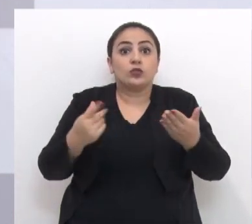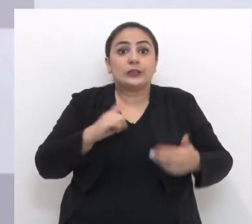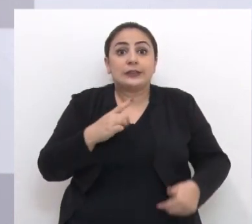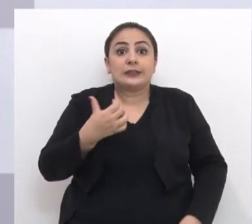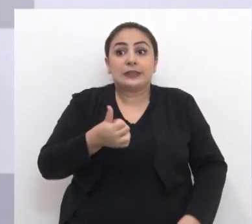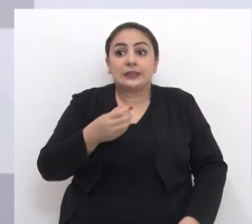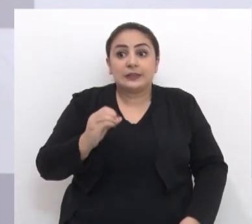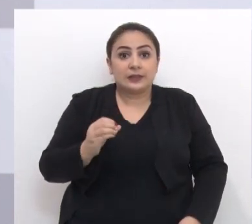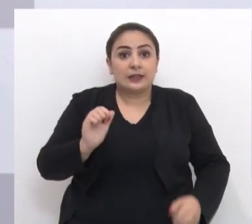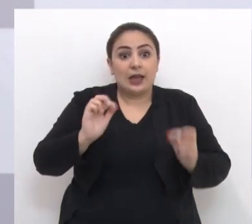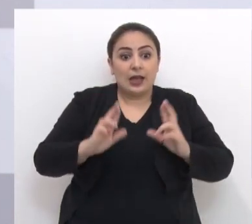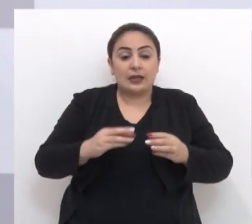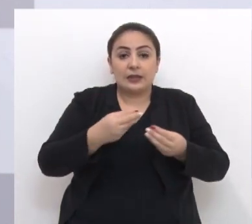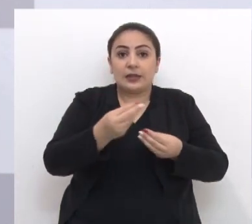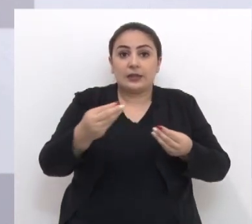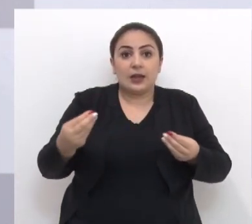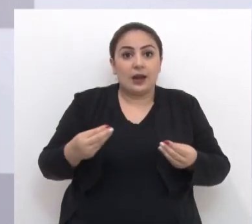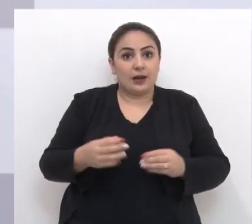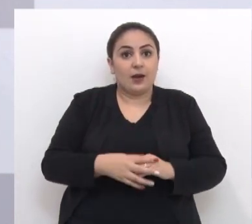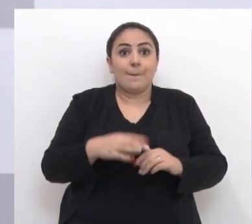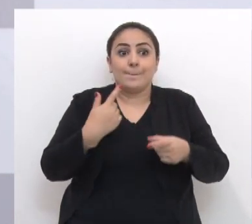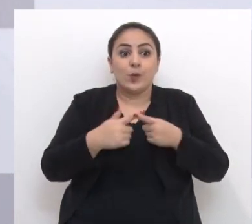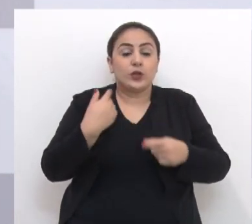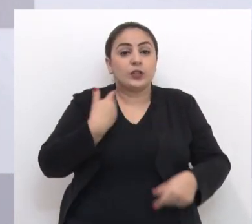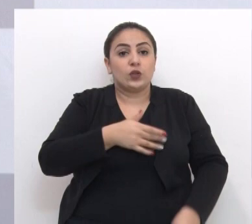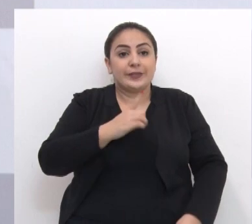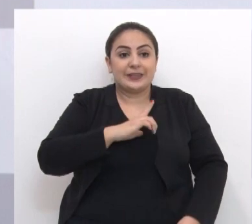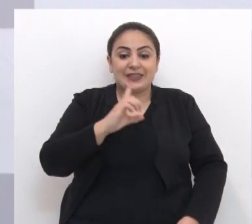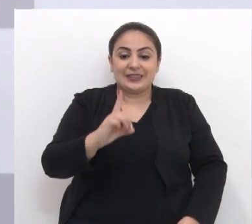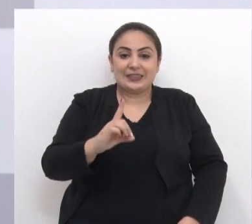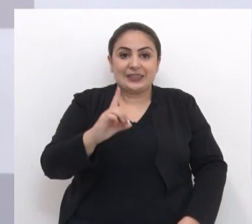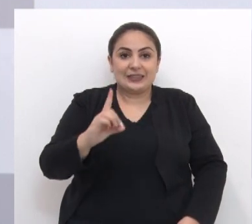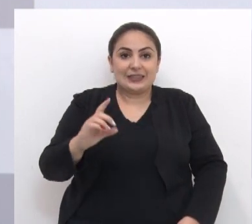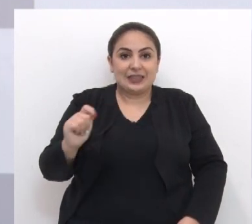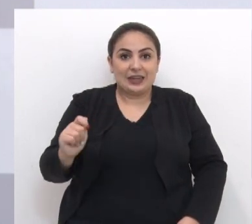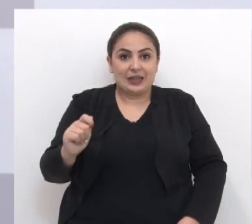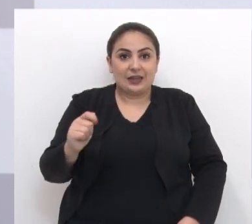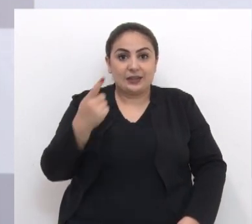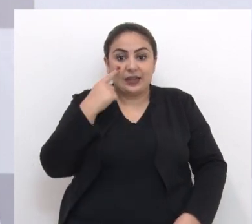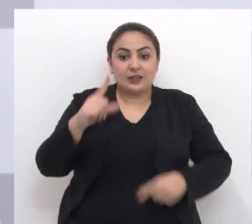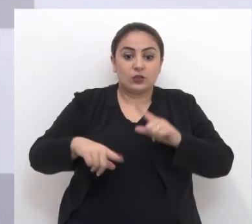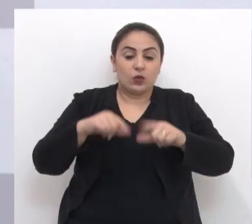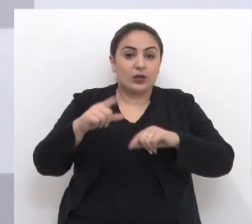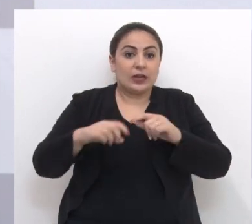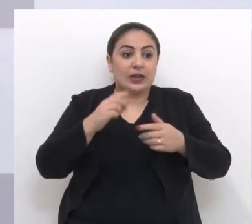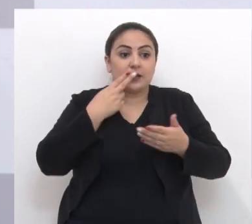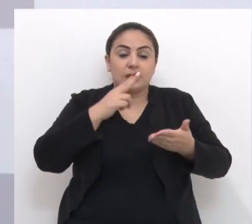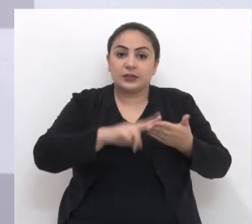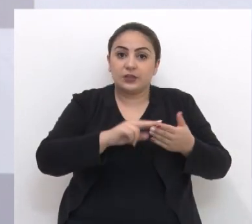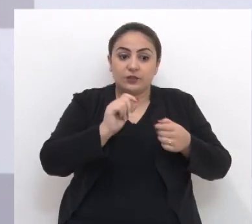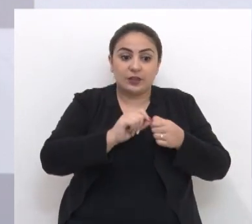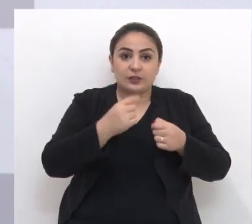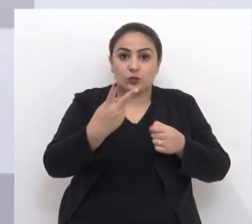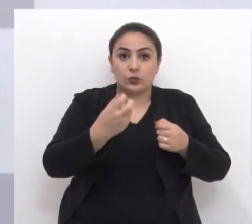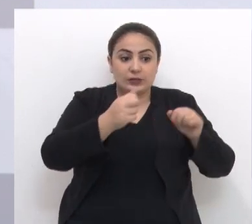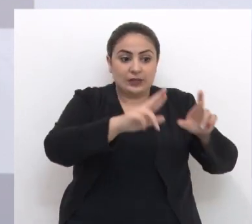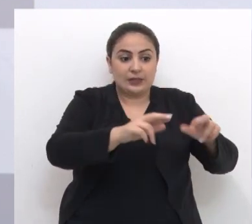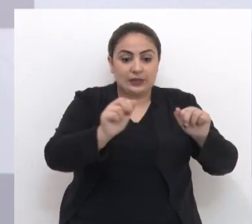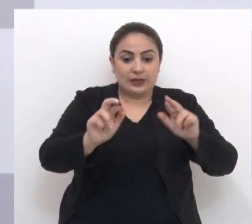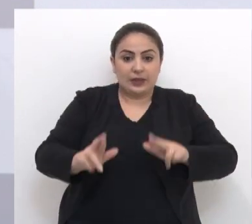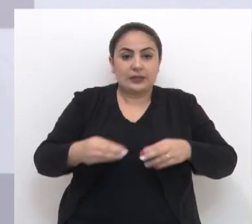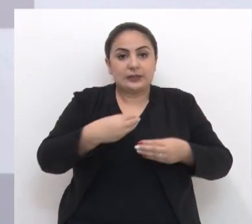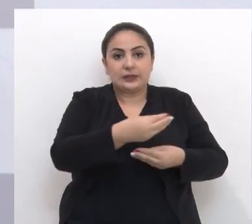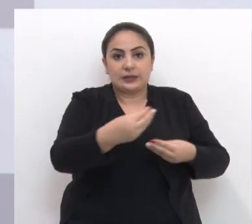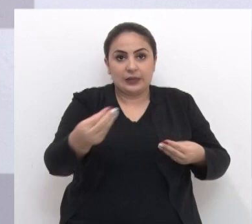temos 60, 70 distritos de entrega. Porque nós temos DDA, ou seja, distribuição alternada. Cada carteiro faz 2 localidades de